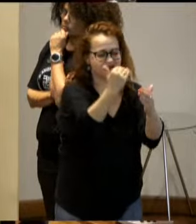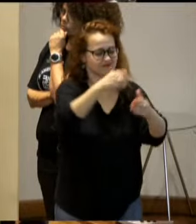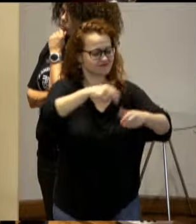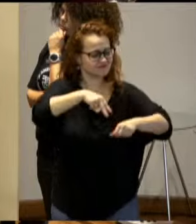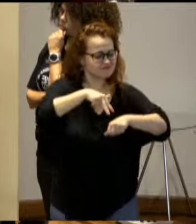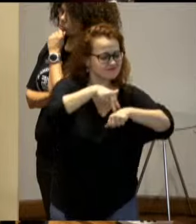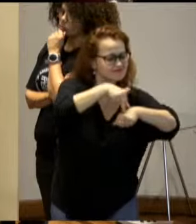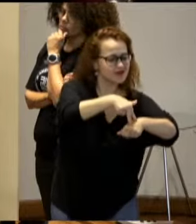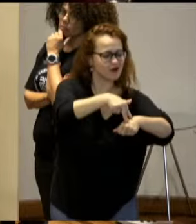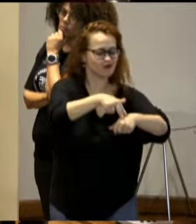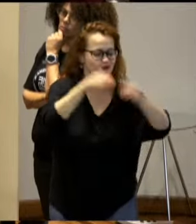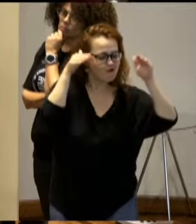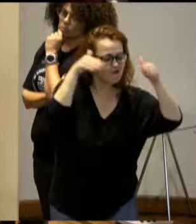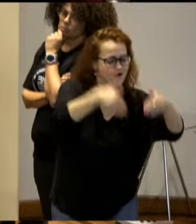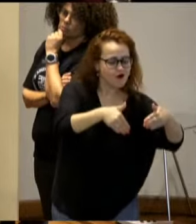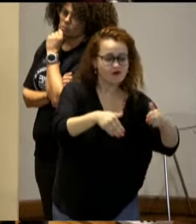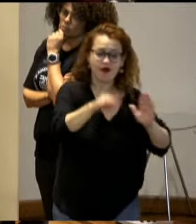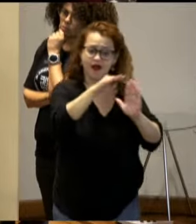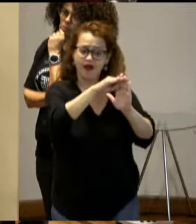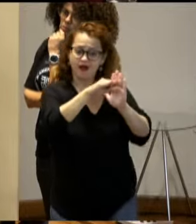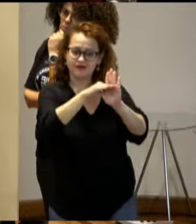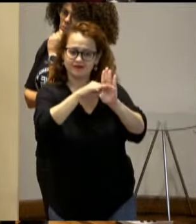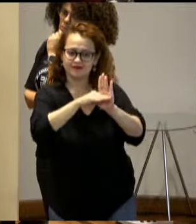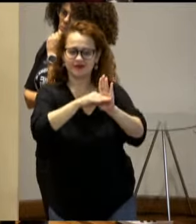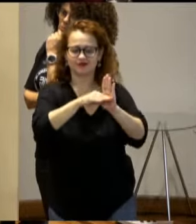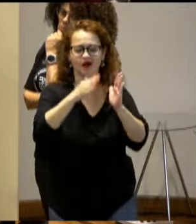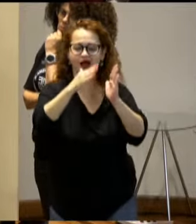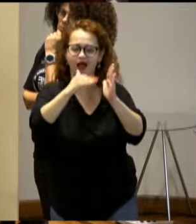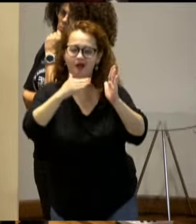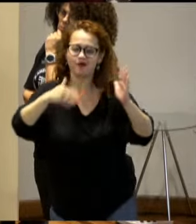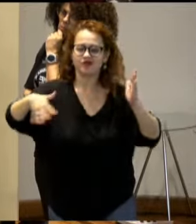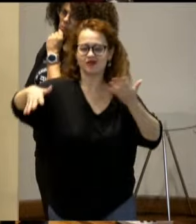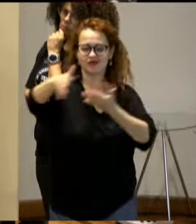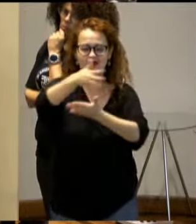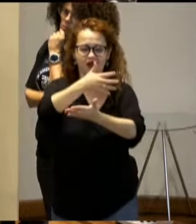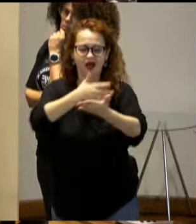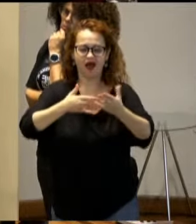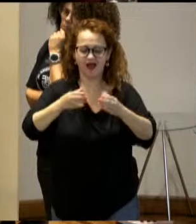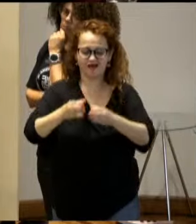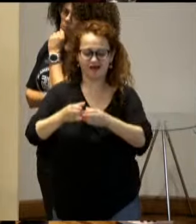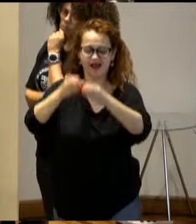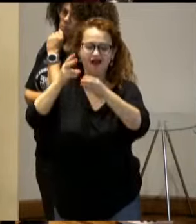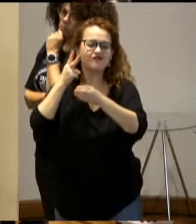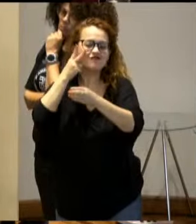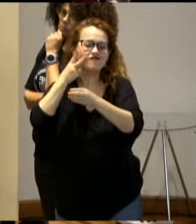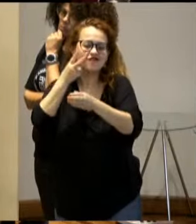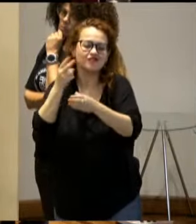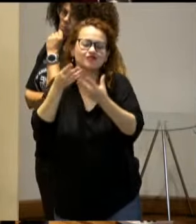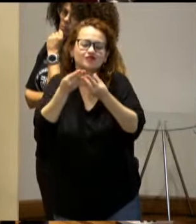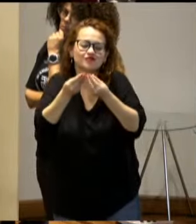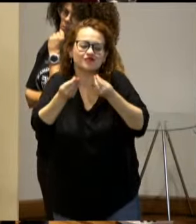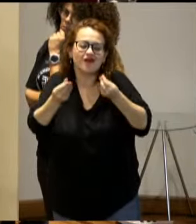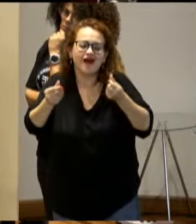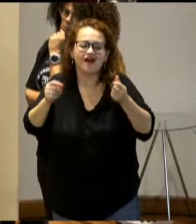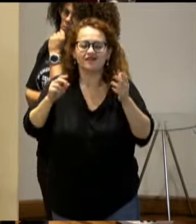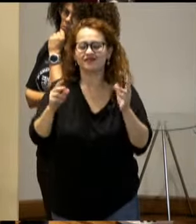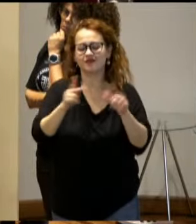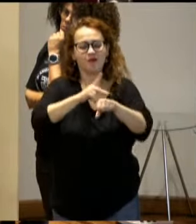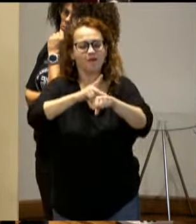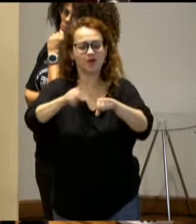determinação. Essa receita harmoniza bem com uma garrafa de vinho suave de calmaria. Não esqueça